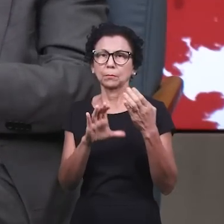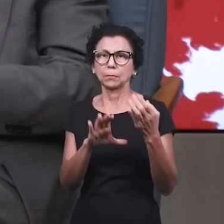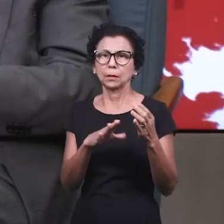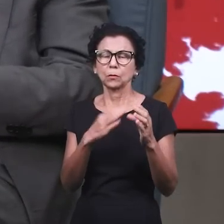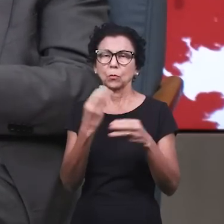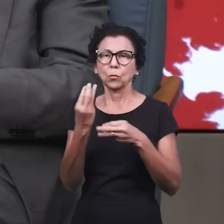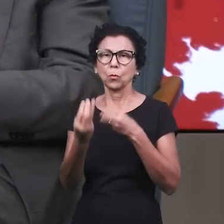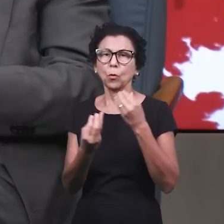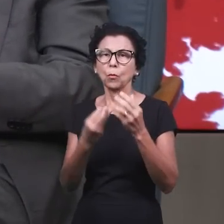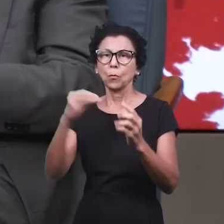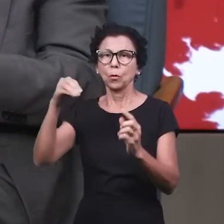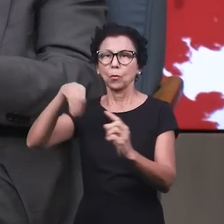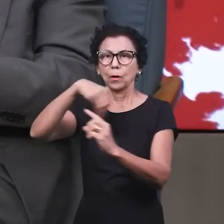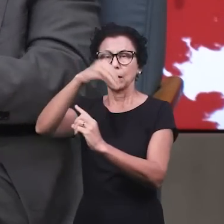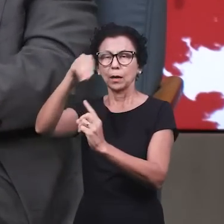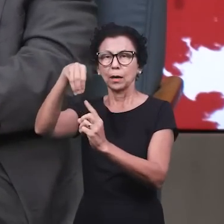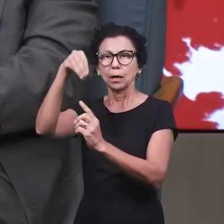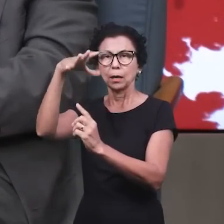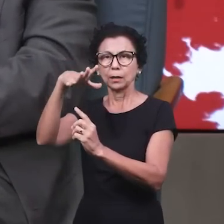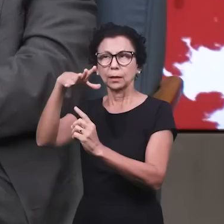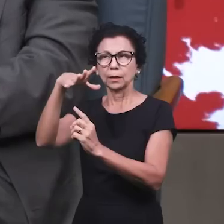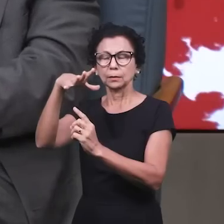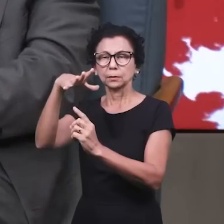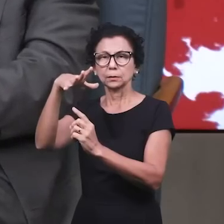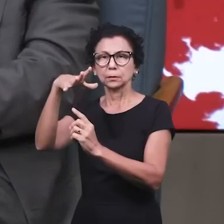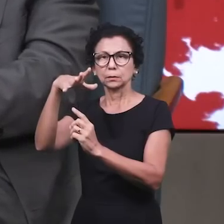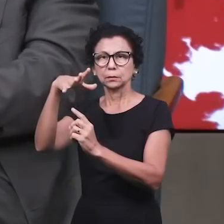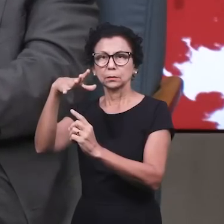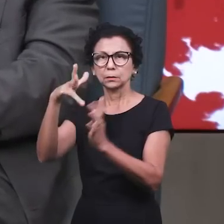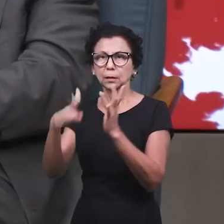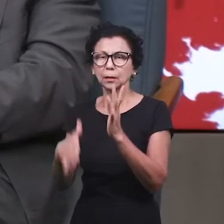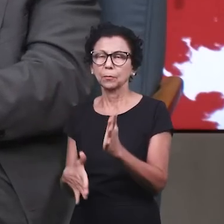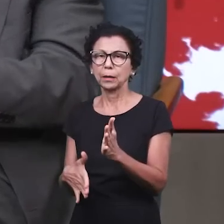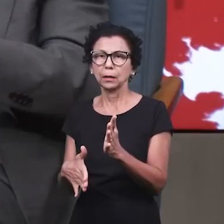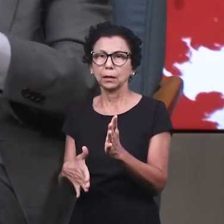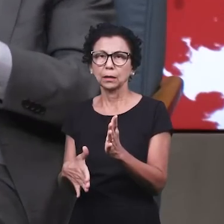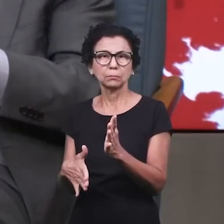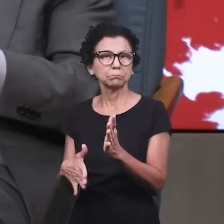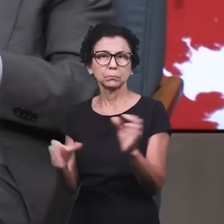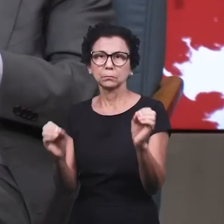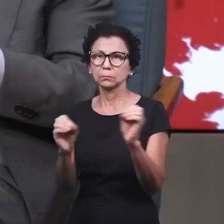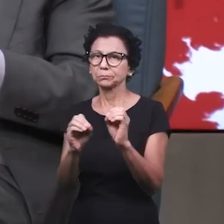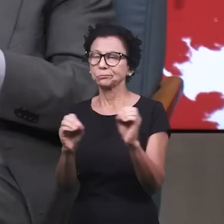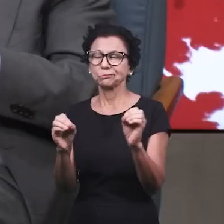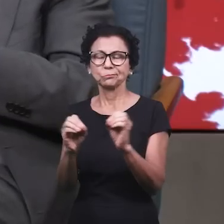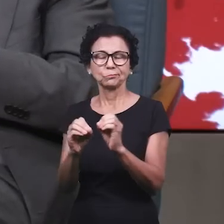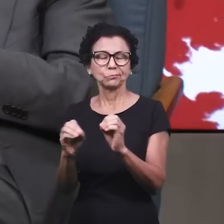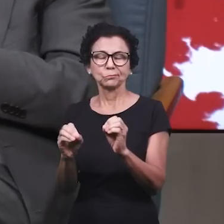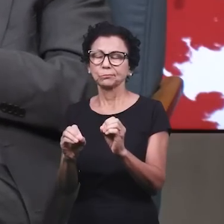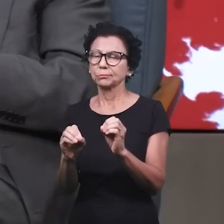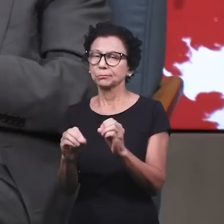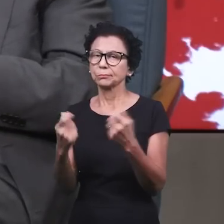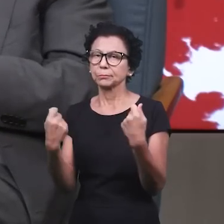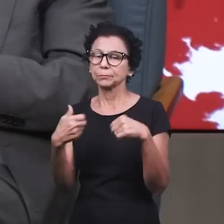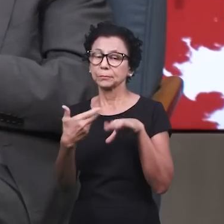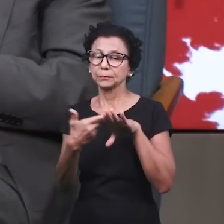dentro daquilo que é a santidade de Deus. Isso é muito importante. Por isso, a nossa